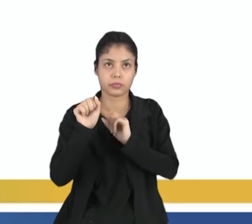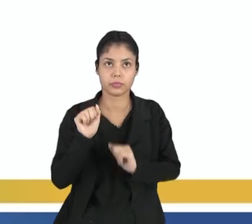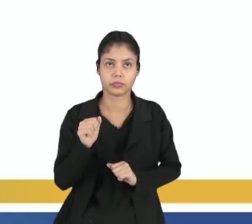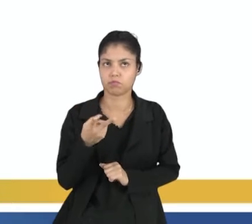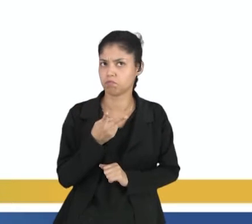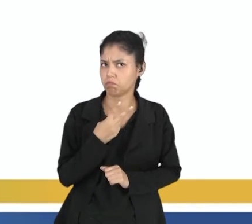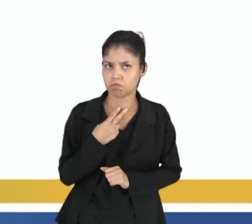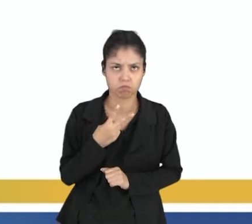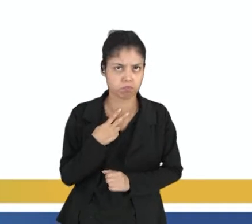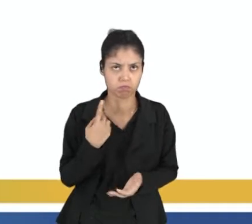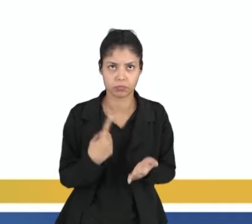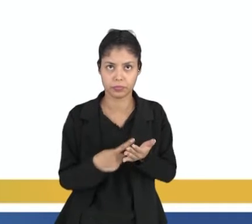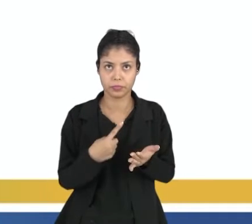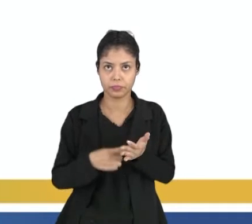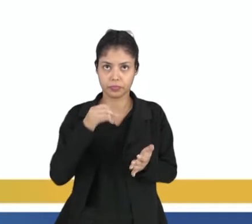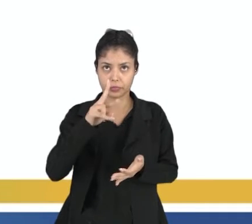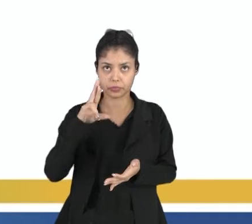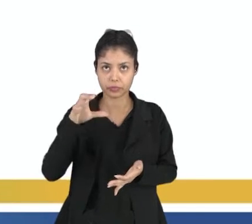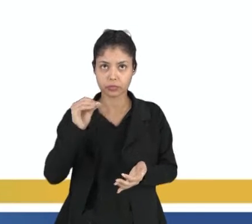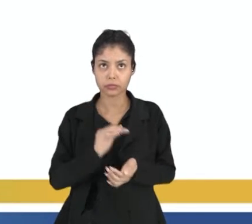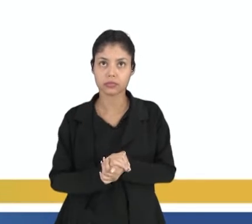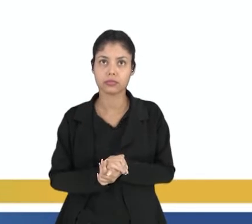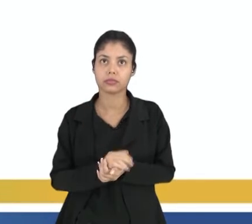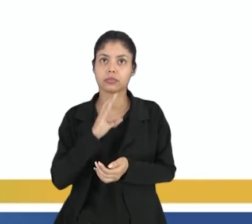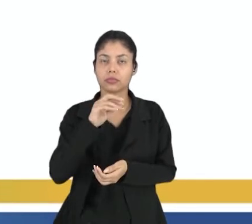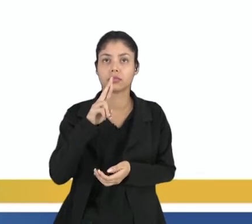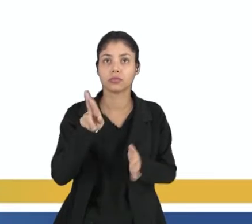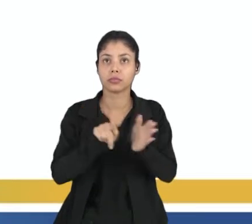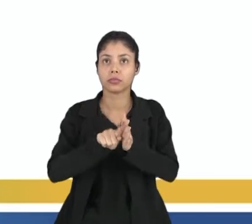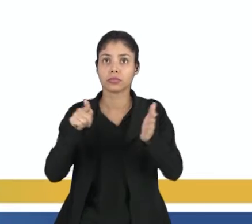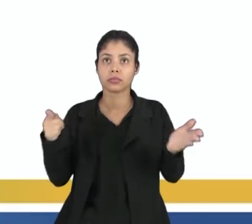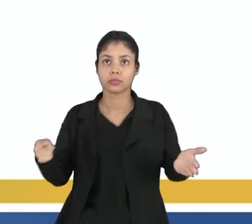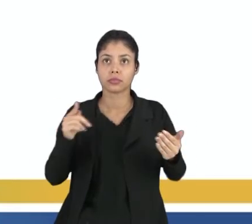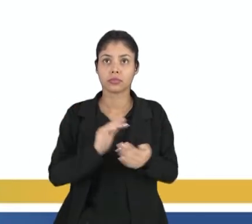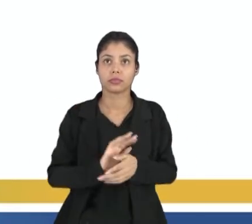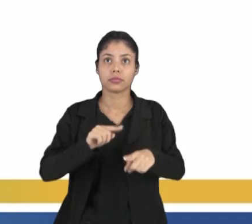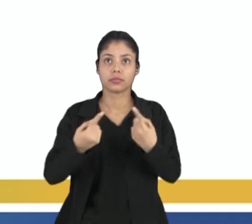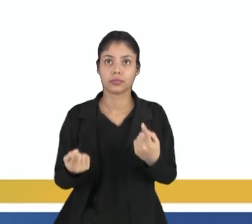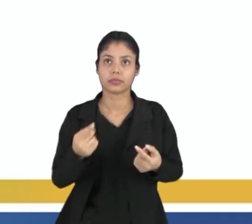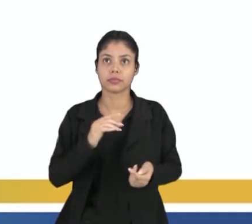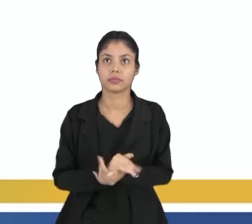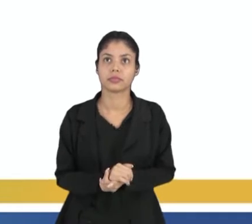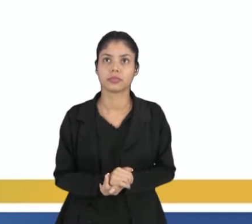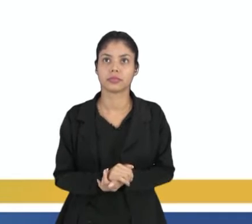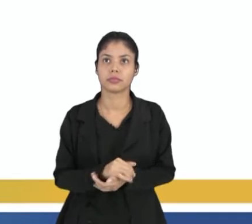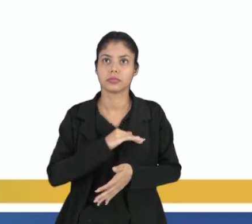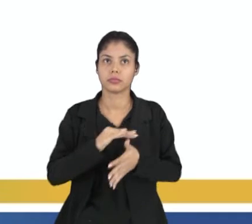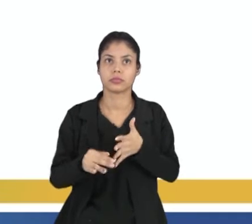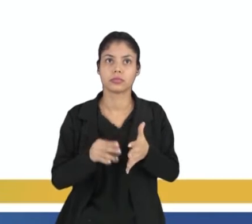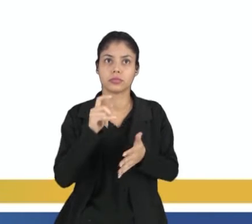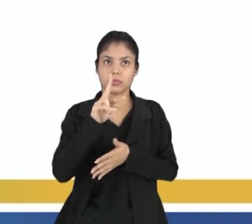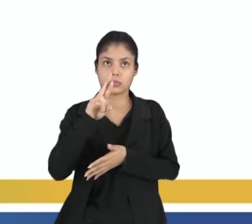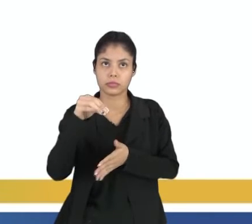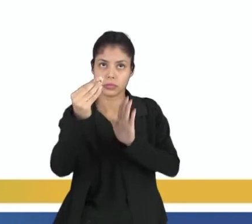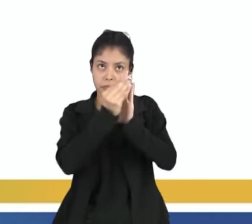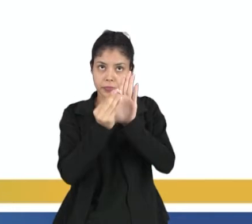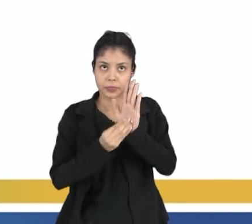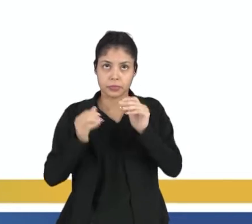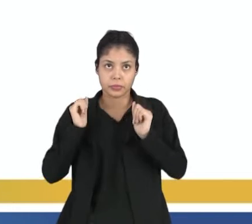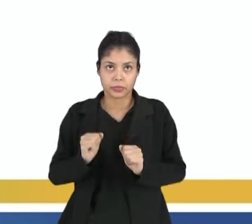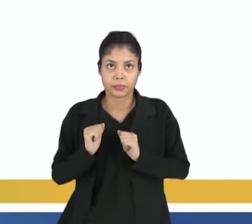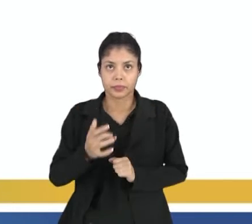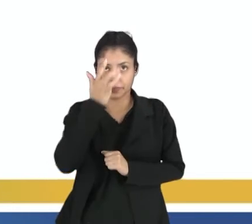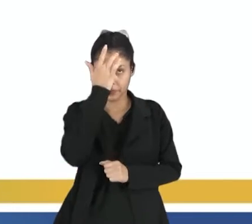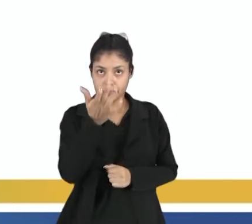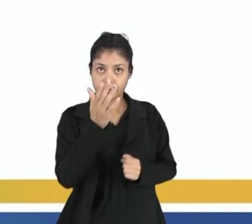letra A, não podemos considerar a infografia como um recurso jornalístico, mas apenas um meio de ilustrar dados